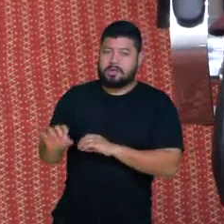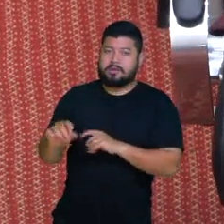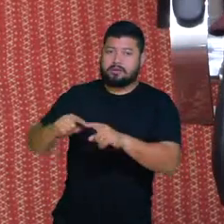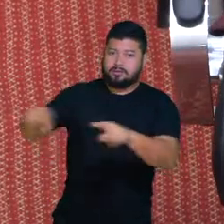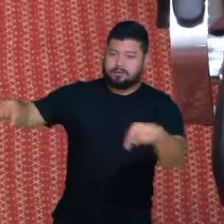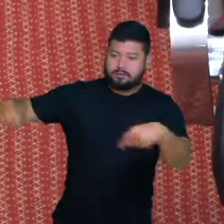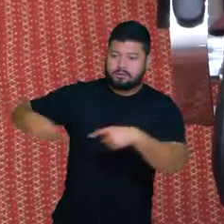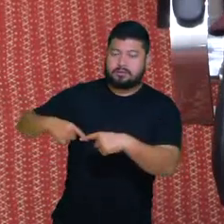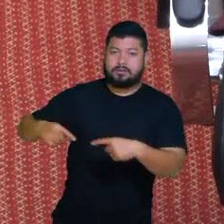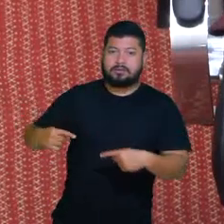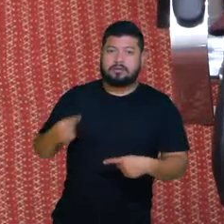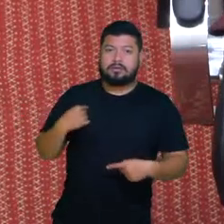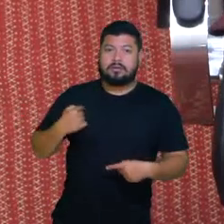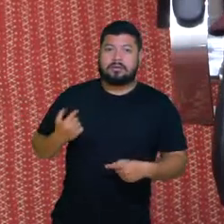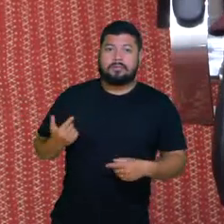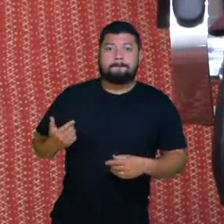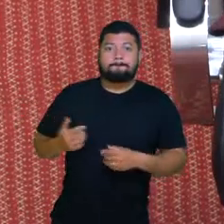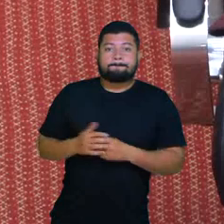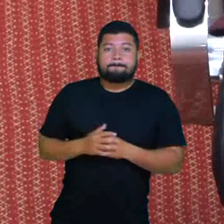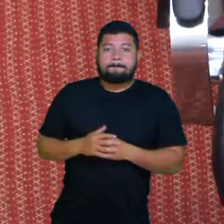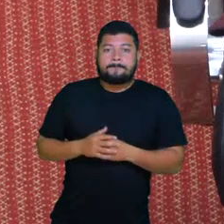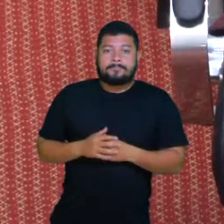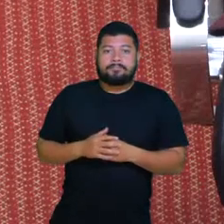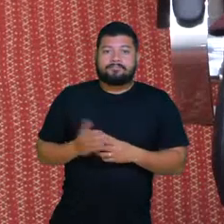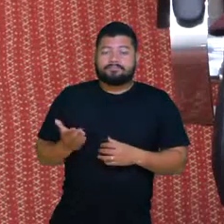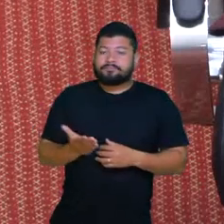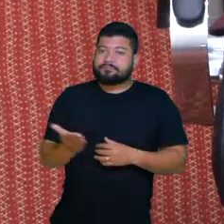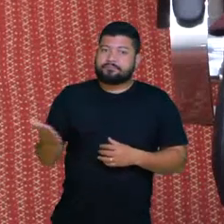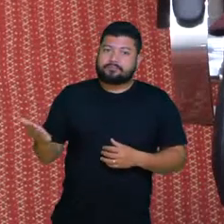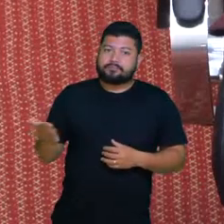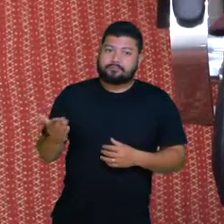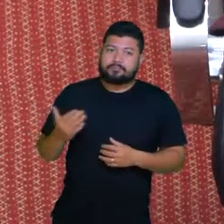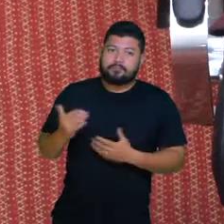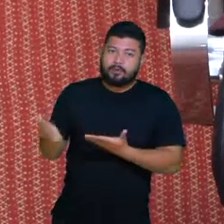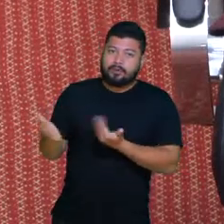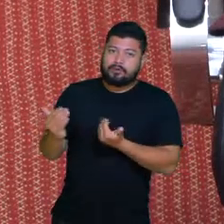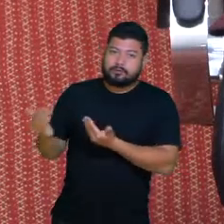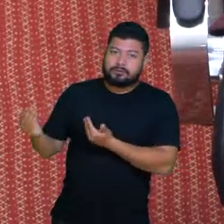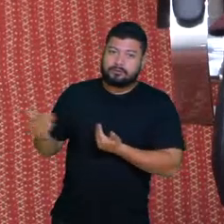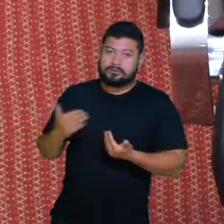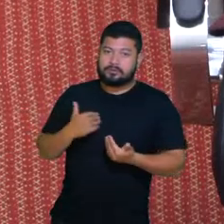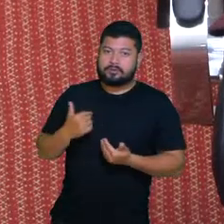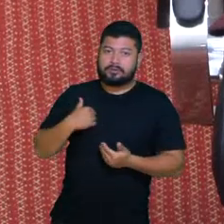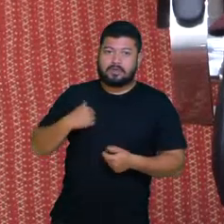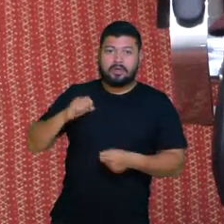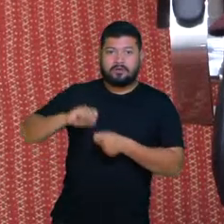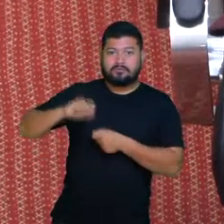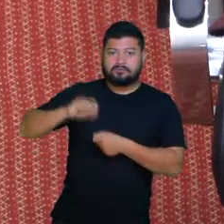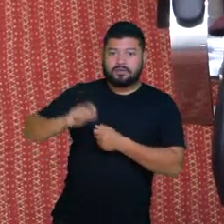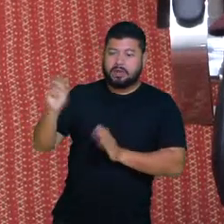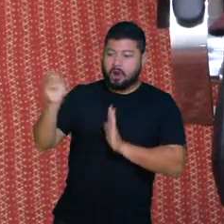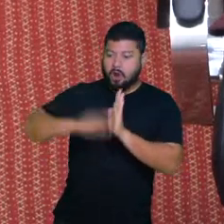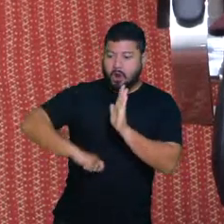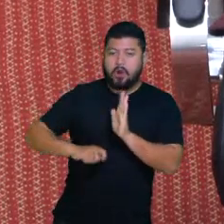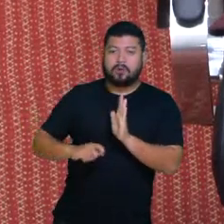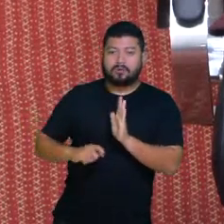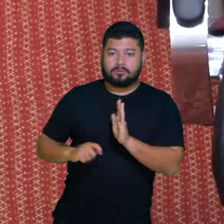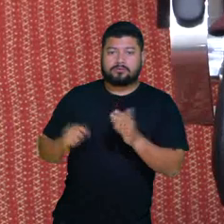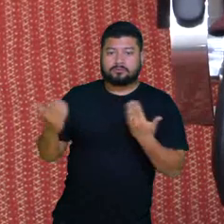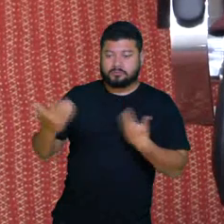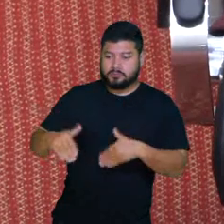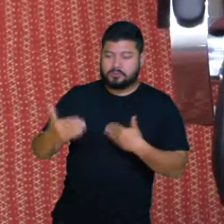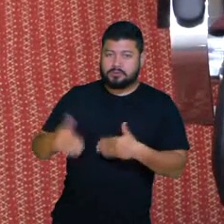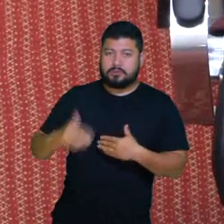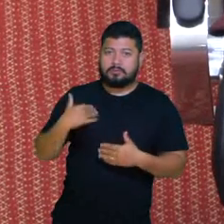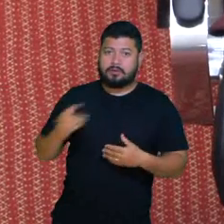alunos e para aquelas adolescentes para os quais eu fiz concurso certo mas eu